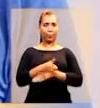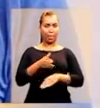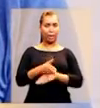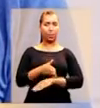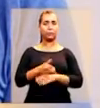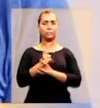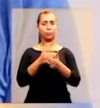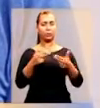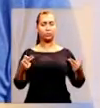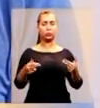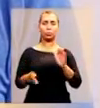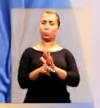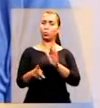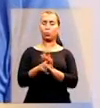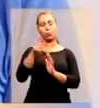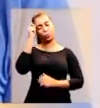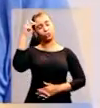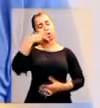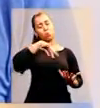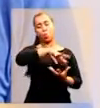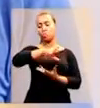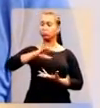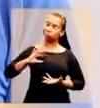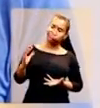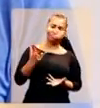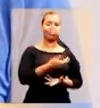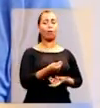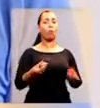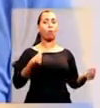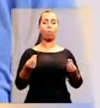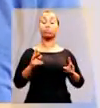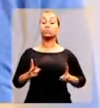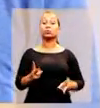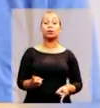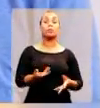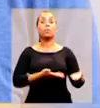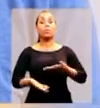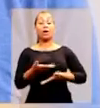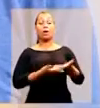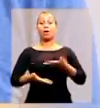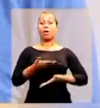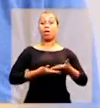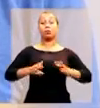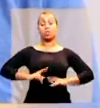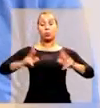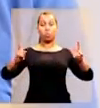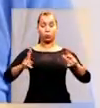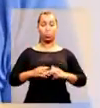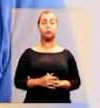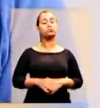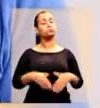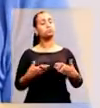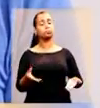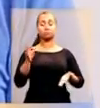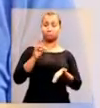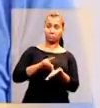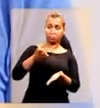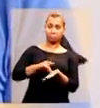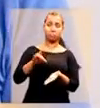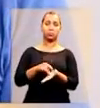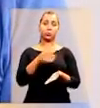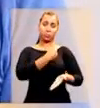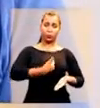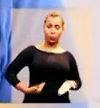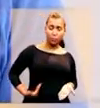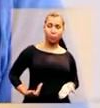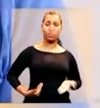participa das atividades culturais e artísticas do mundo inteiro, sempre com uma relação exponencial. O fato de